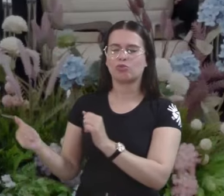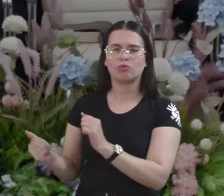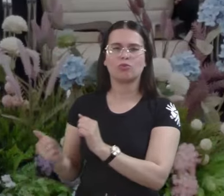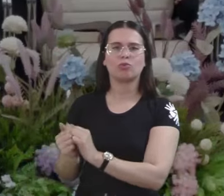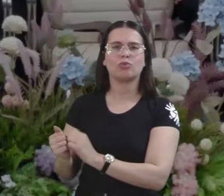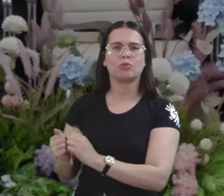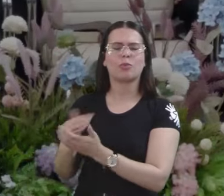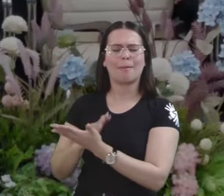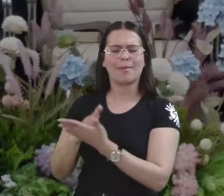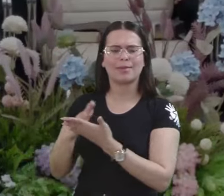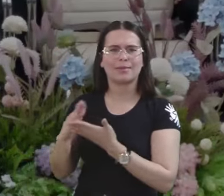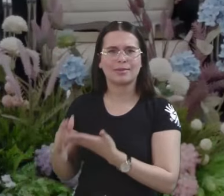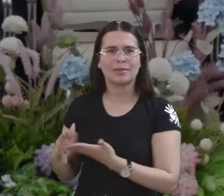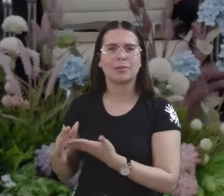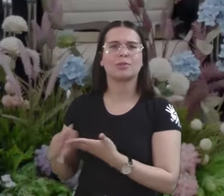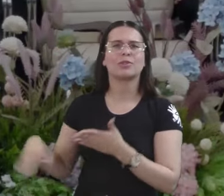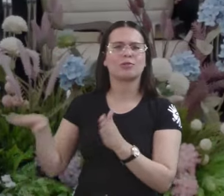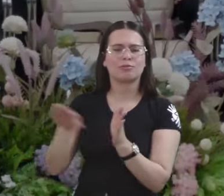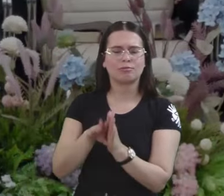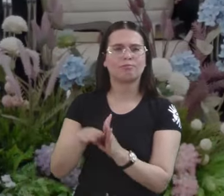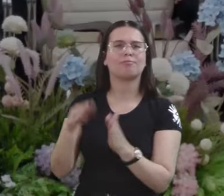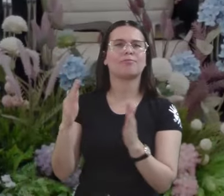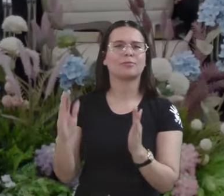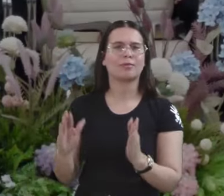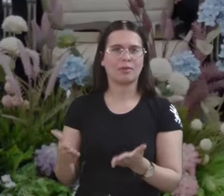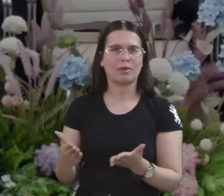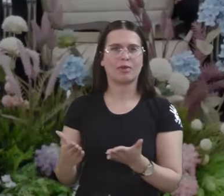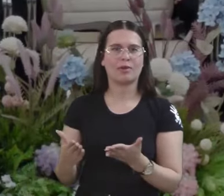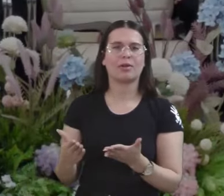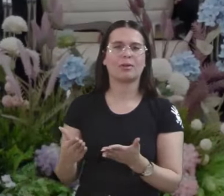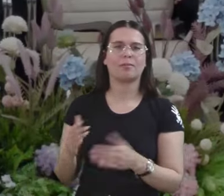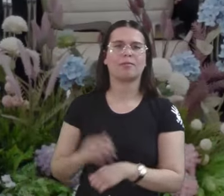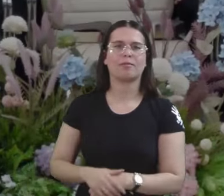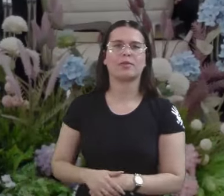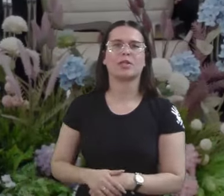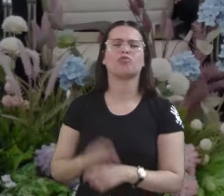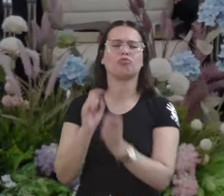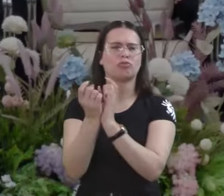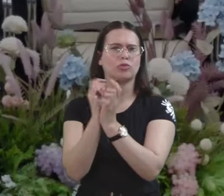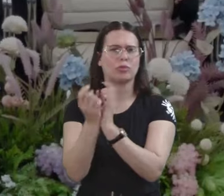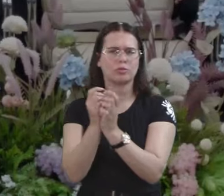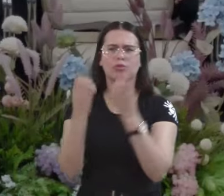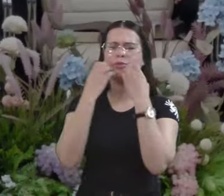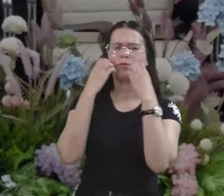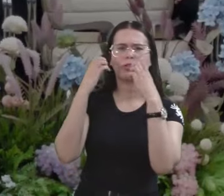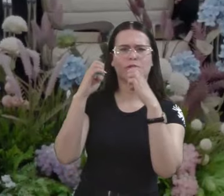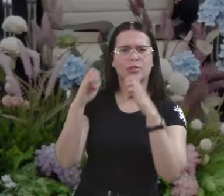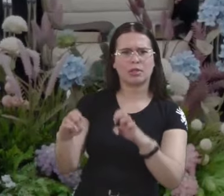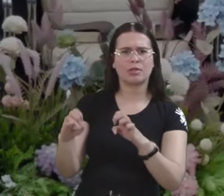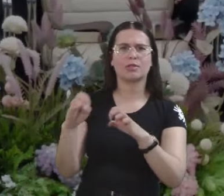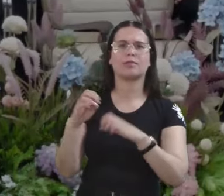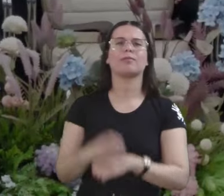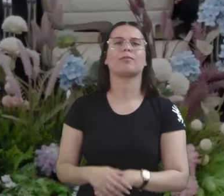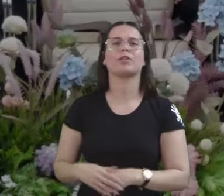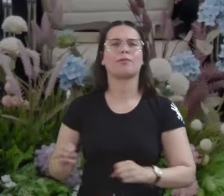onde chegamos, tirado do Congresso, de culto, de reunião, de evangelismo pessoal, do